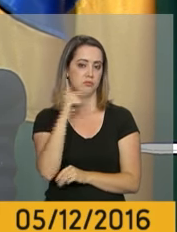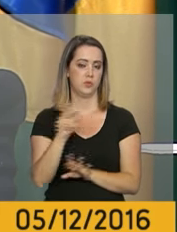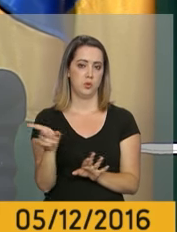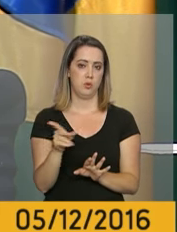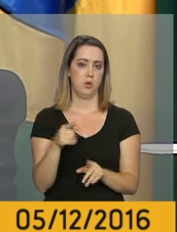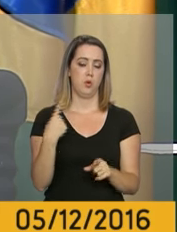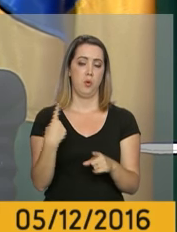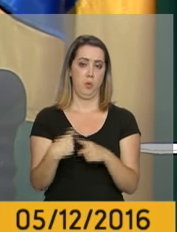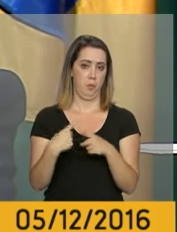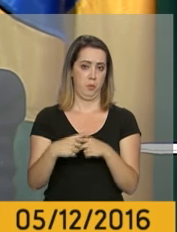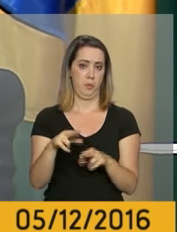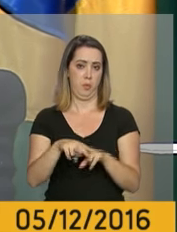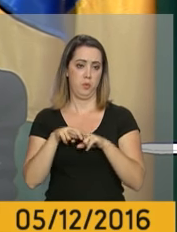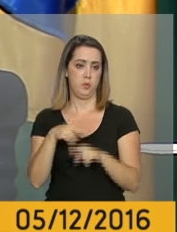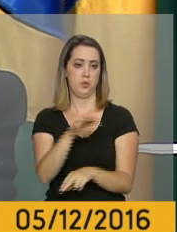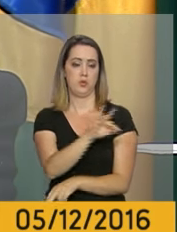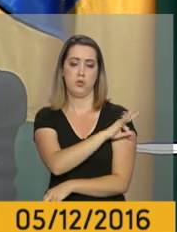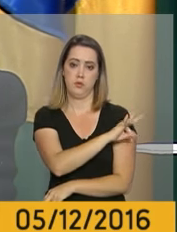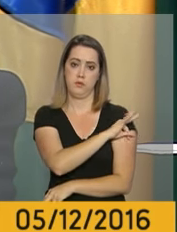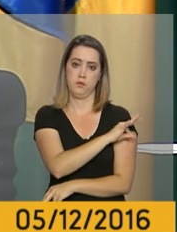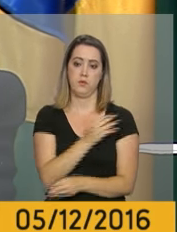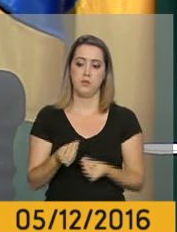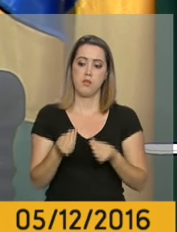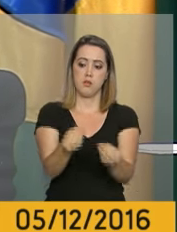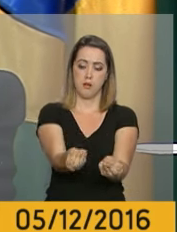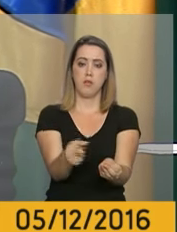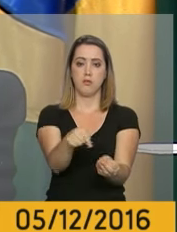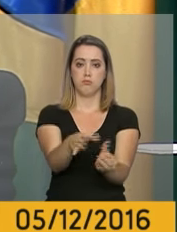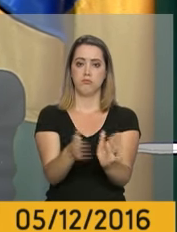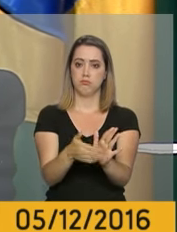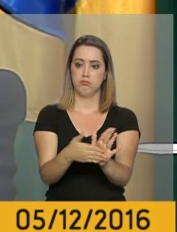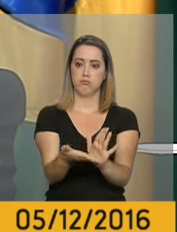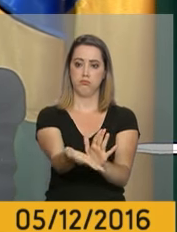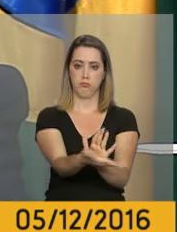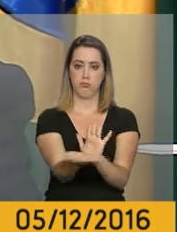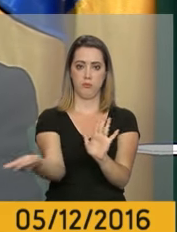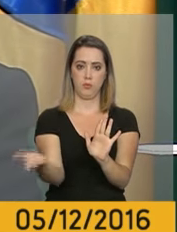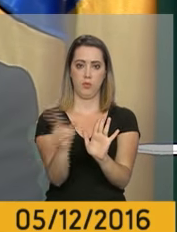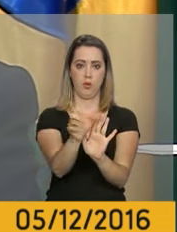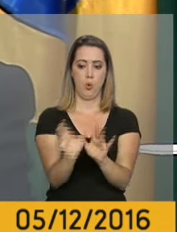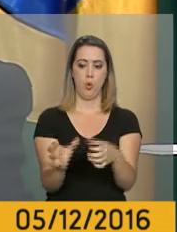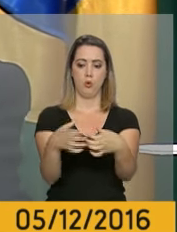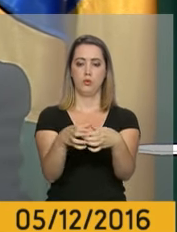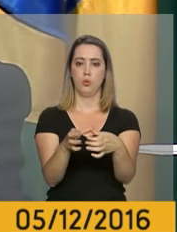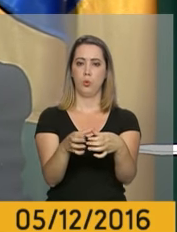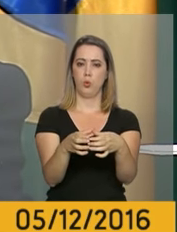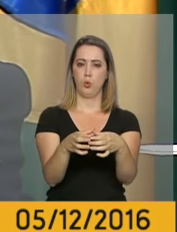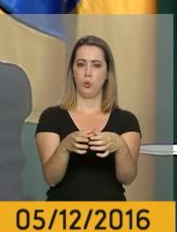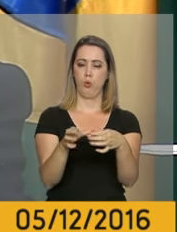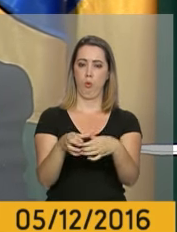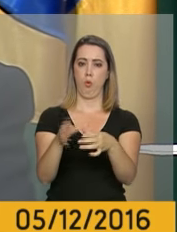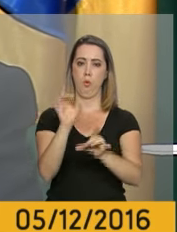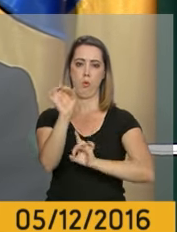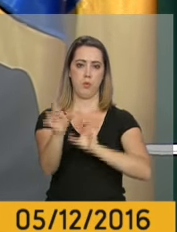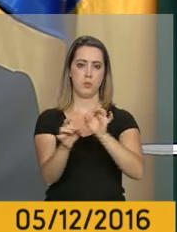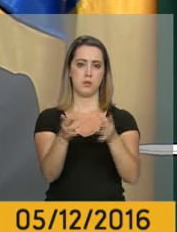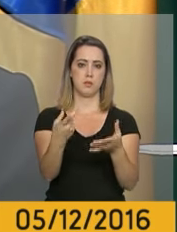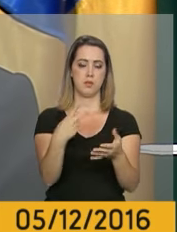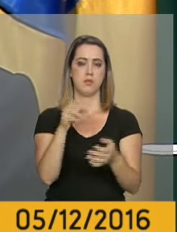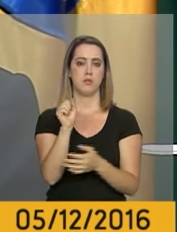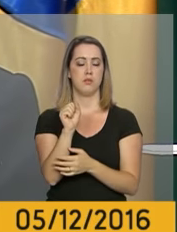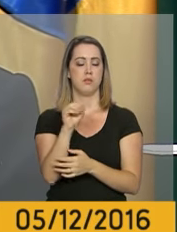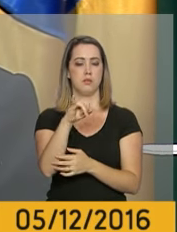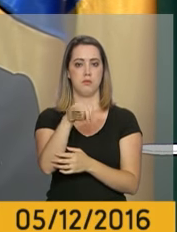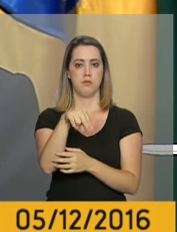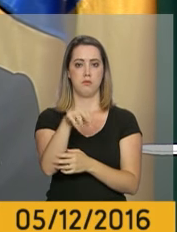técnicas que serão levadas aos senhores nas várias quando se instalar a comissão da reforma da previdência.